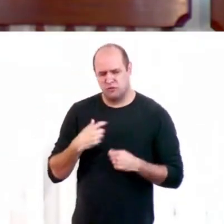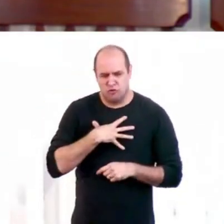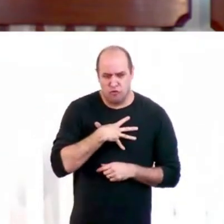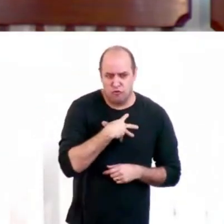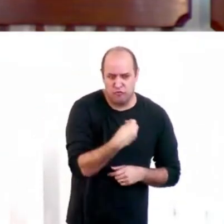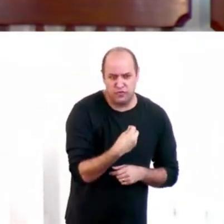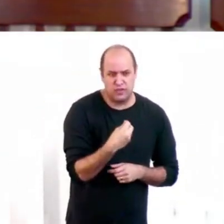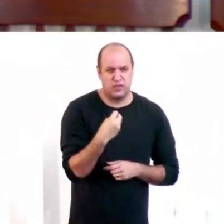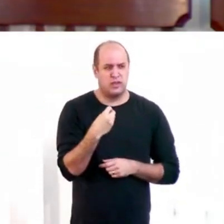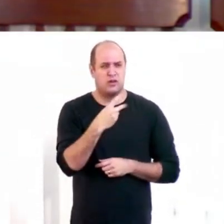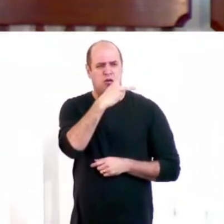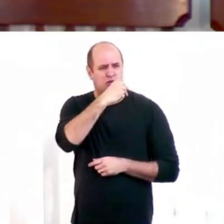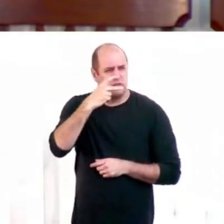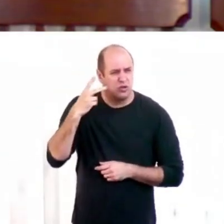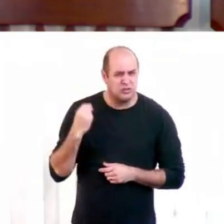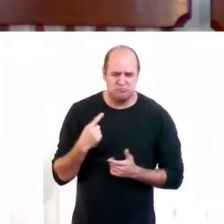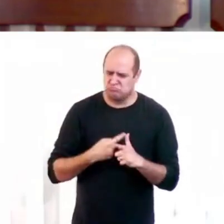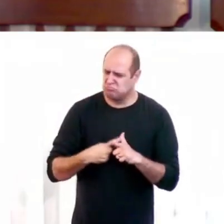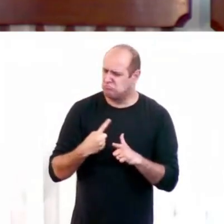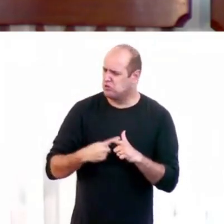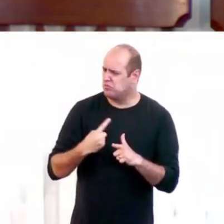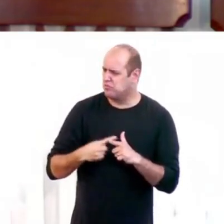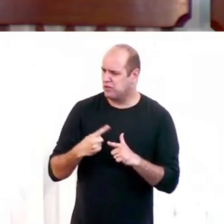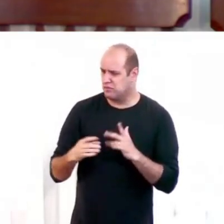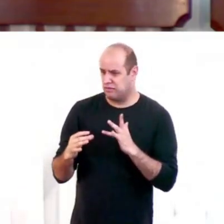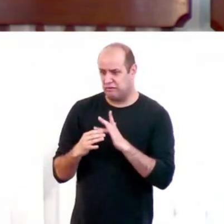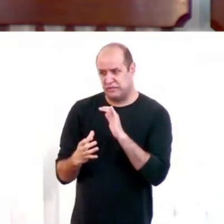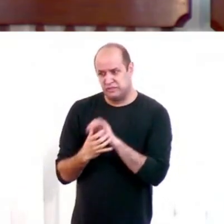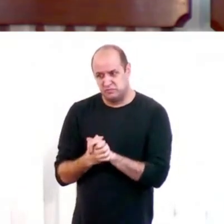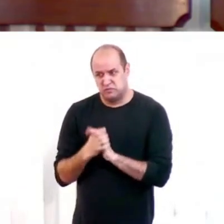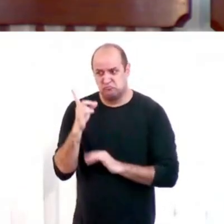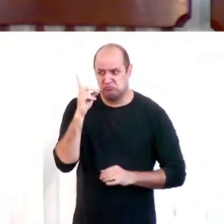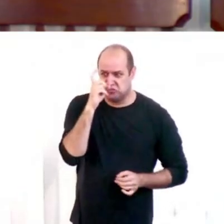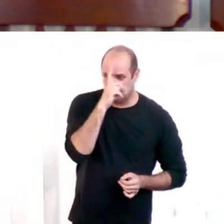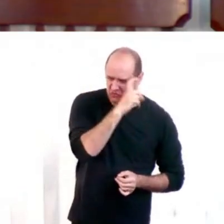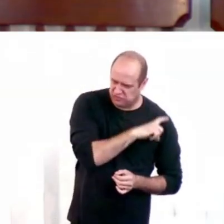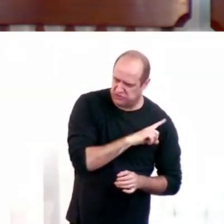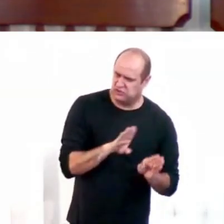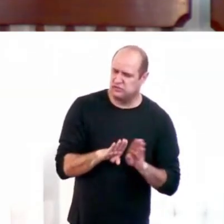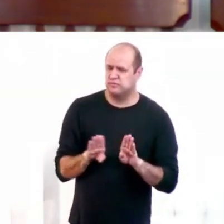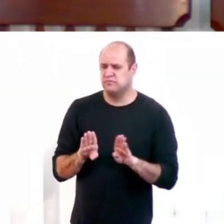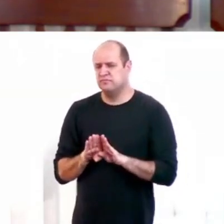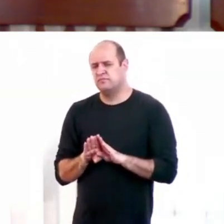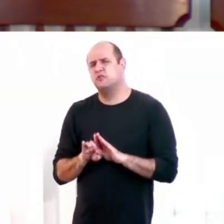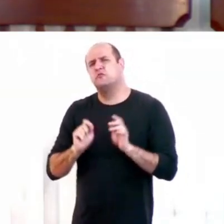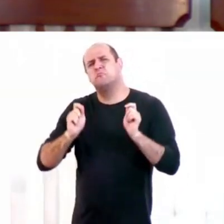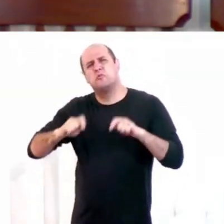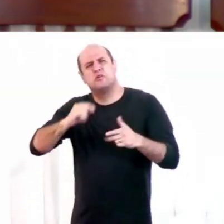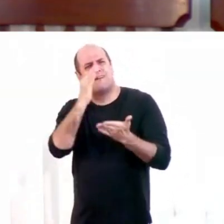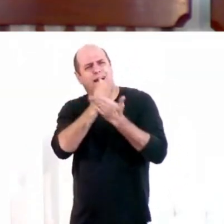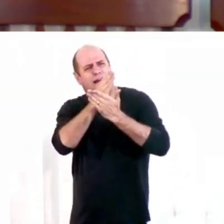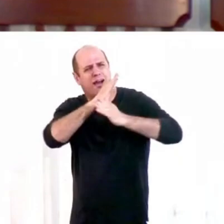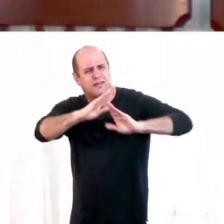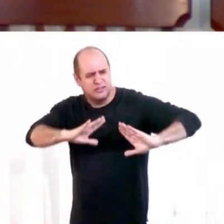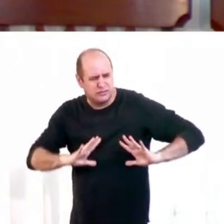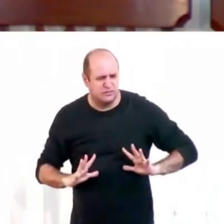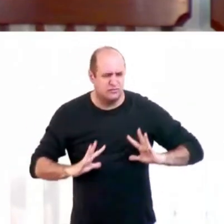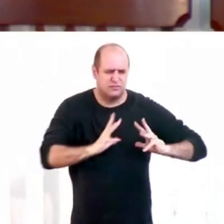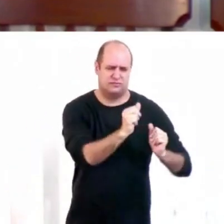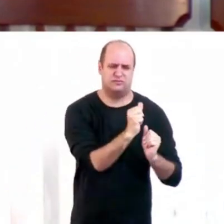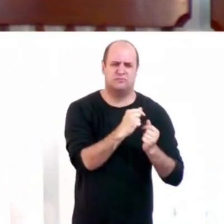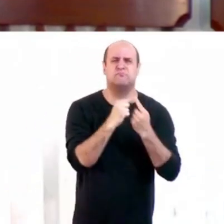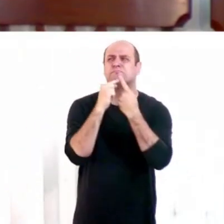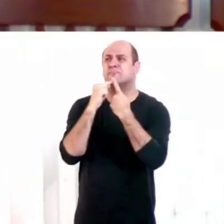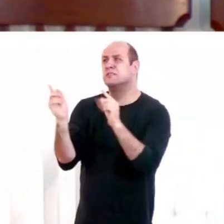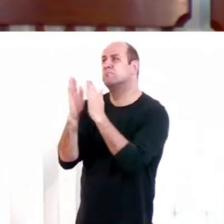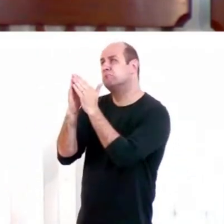passando por grandes problemas, nosso casamento não está bem, podemos aqui acabar com tudo. E a oração